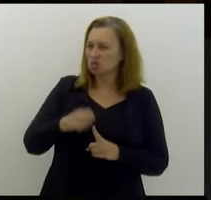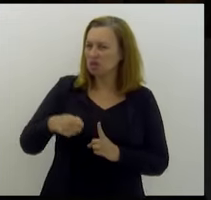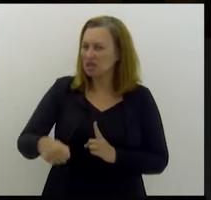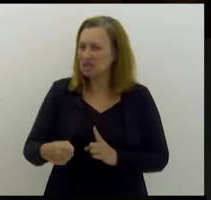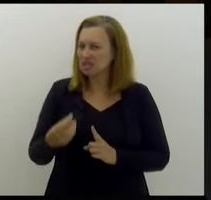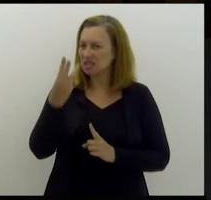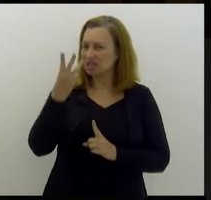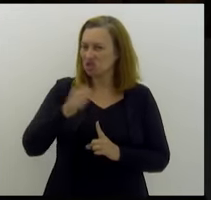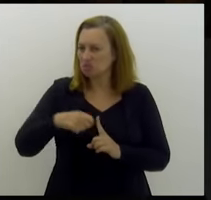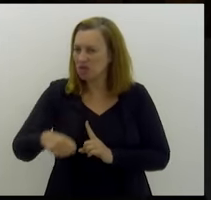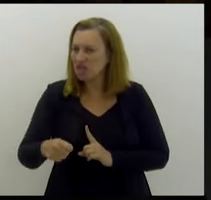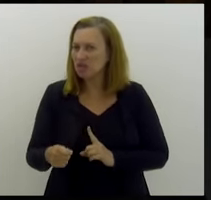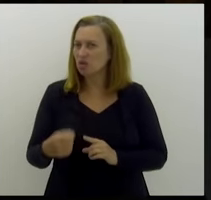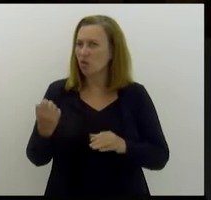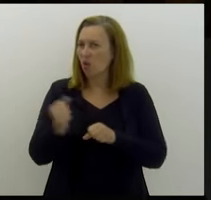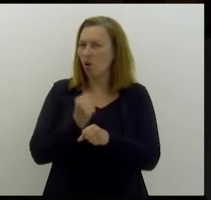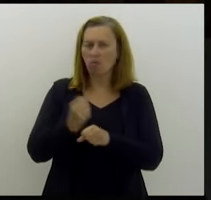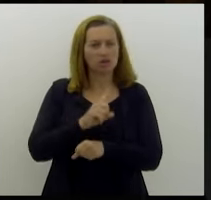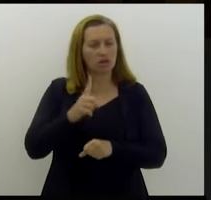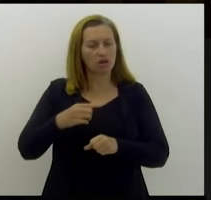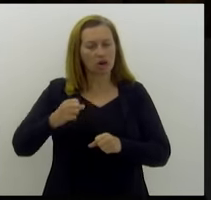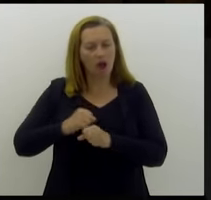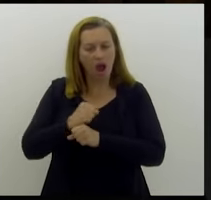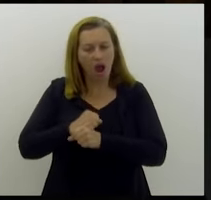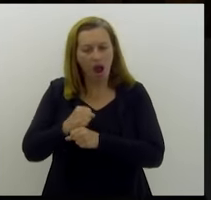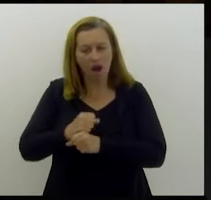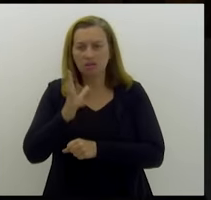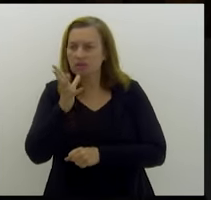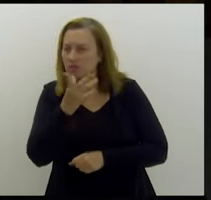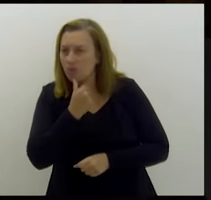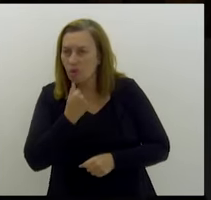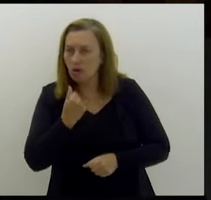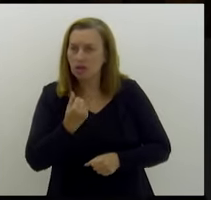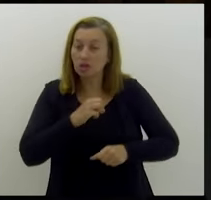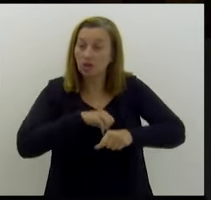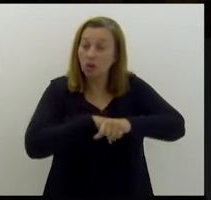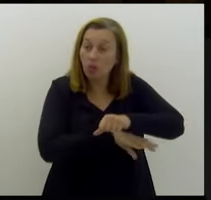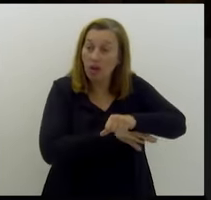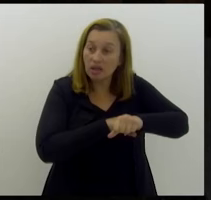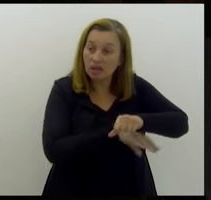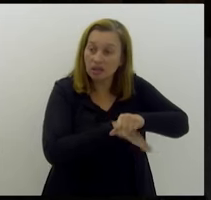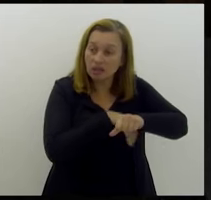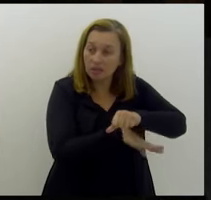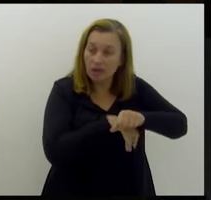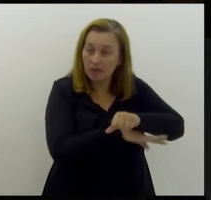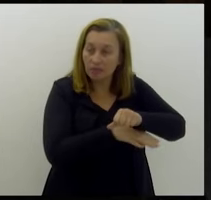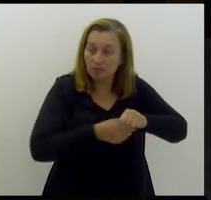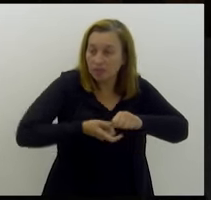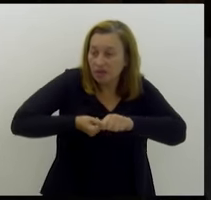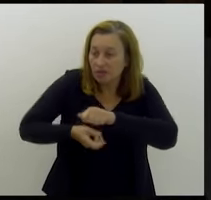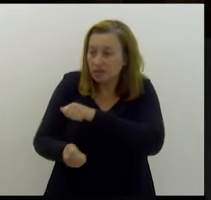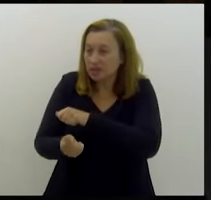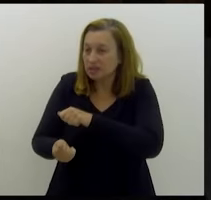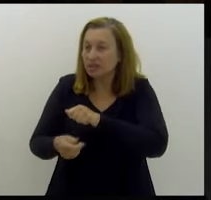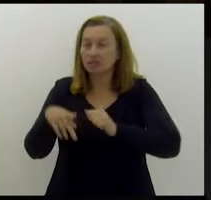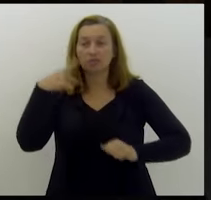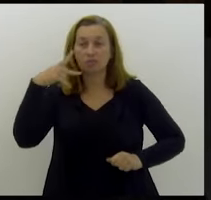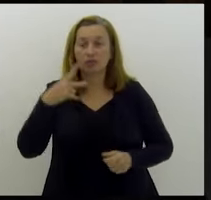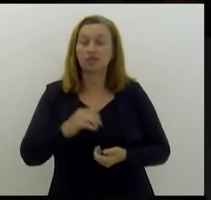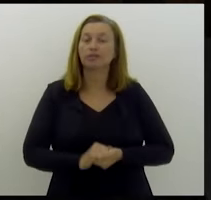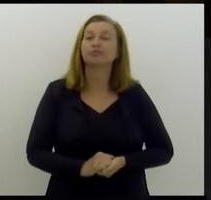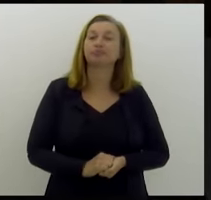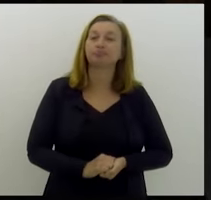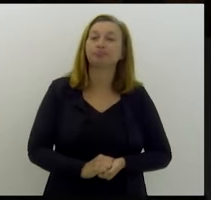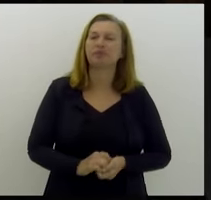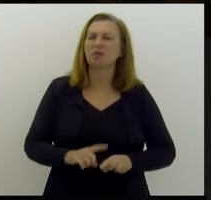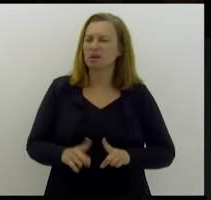é um processo que demora anos e o dinheiro tem que ficar no fundo justamente para financiar essa política que tá planejada no Médio prazo